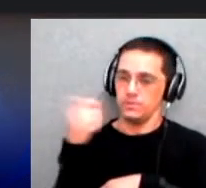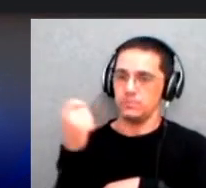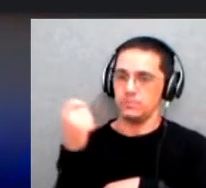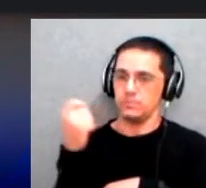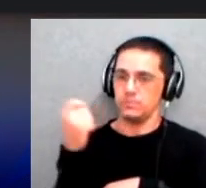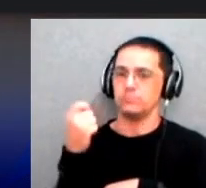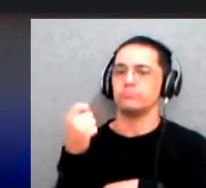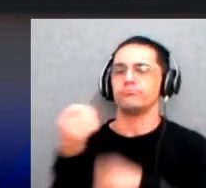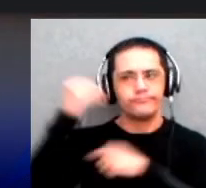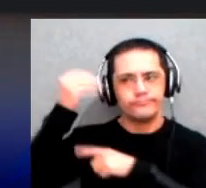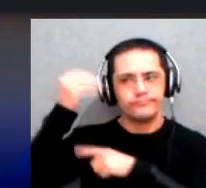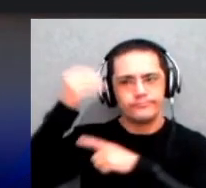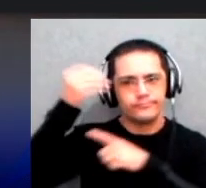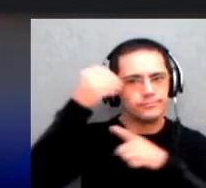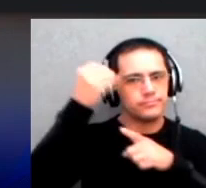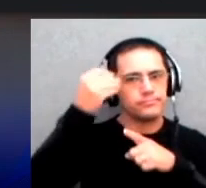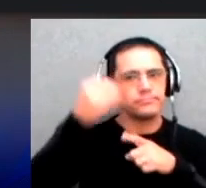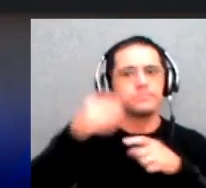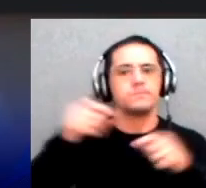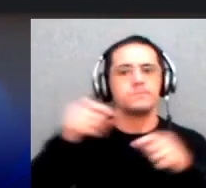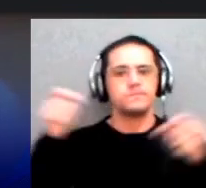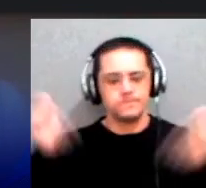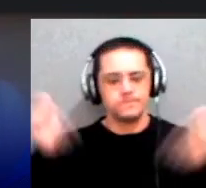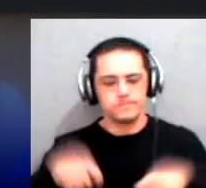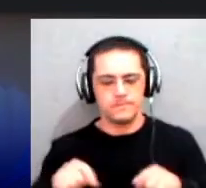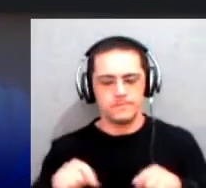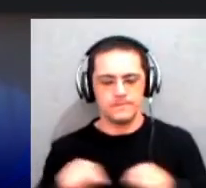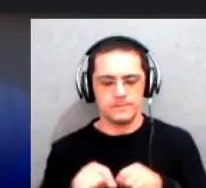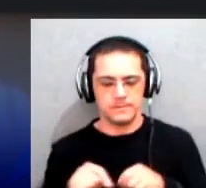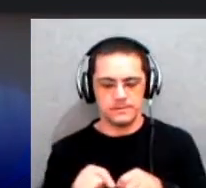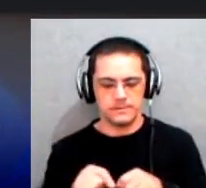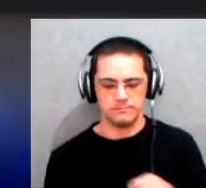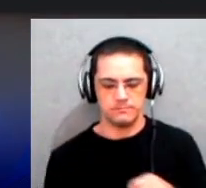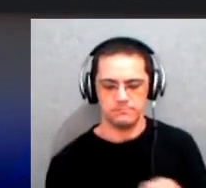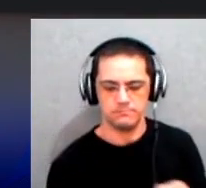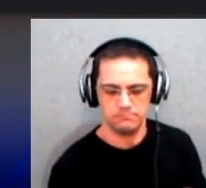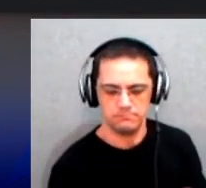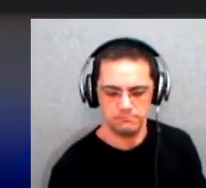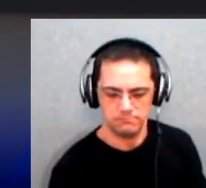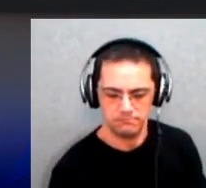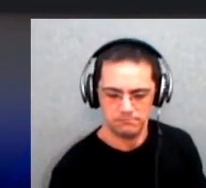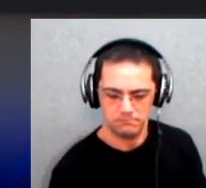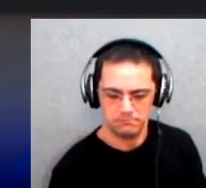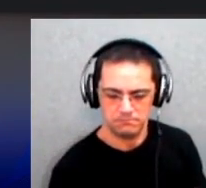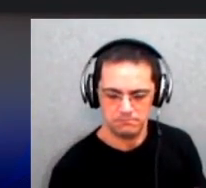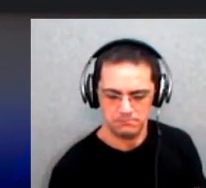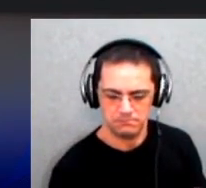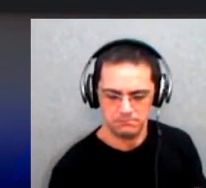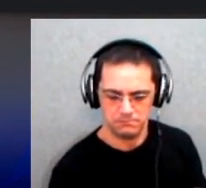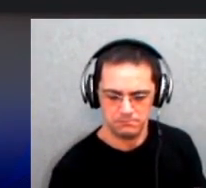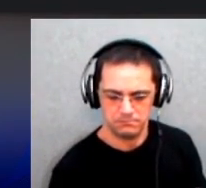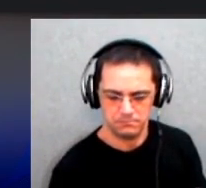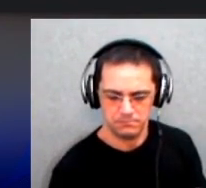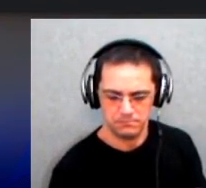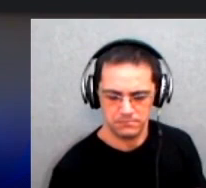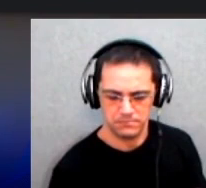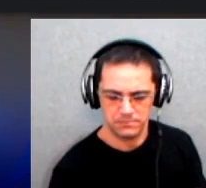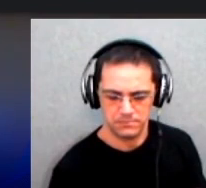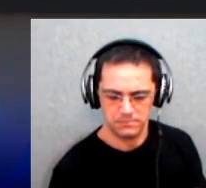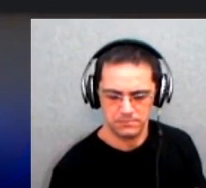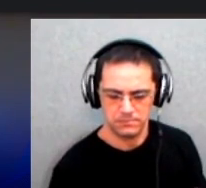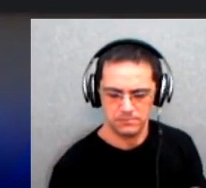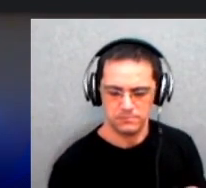no sentido de capacitação para o uso das ferramentas, o meu sócio também passou a utilizar o certificado digital e atualmente considera um avanço muito relevante.